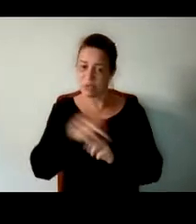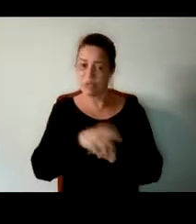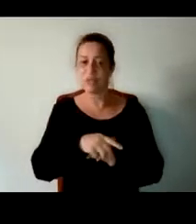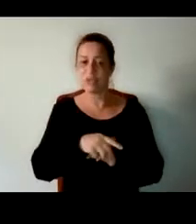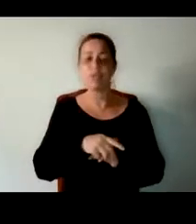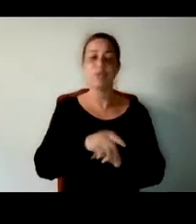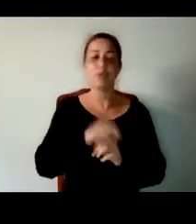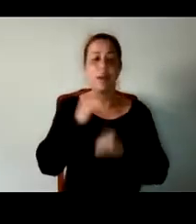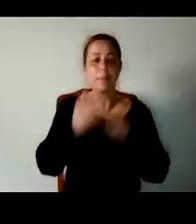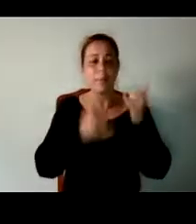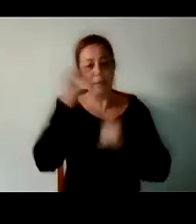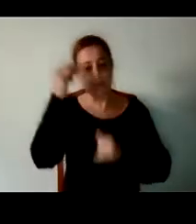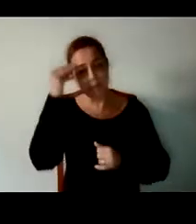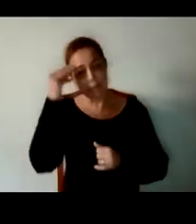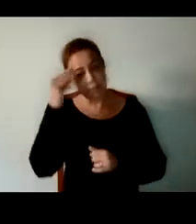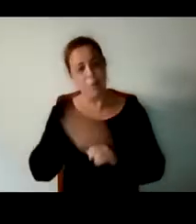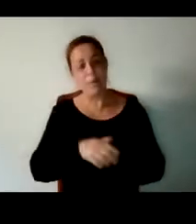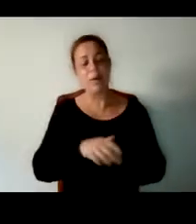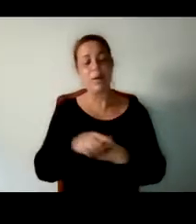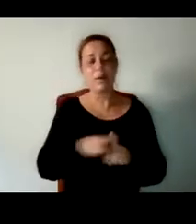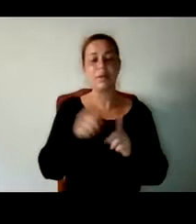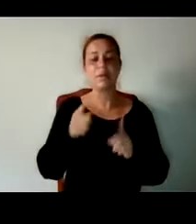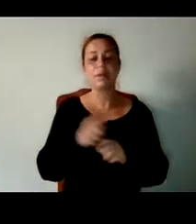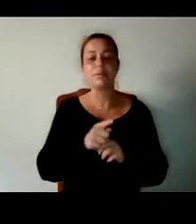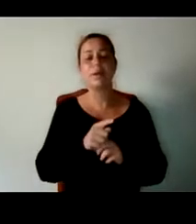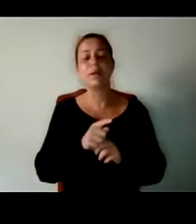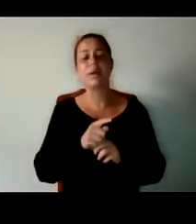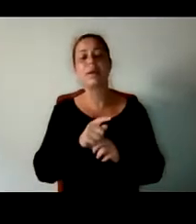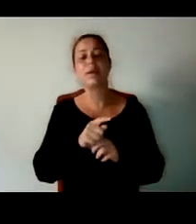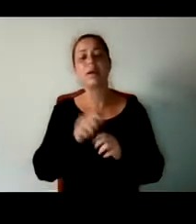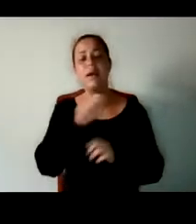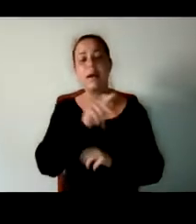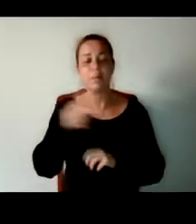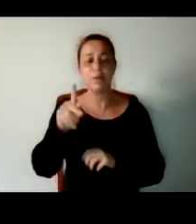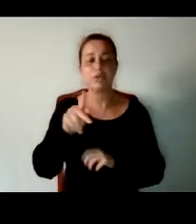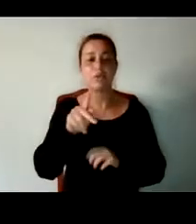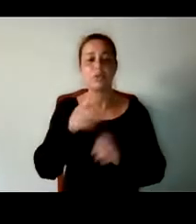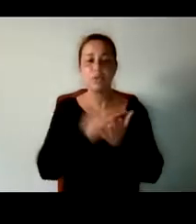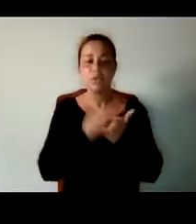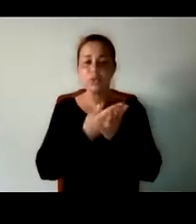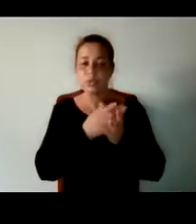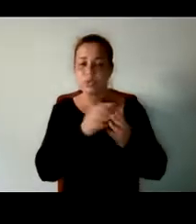memória, um aplicativo de estudo dirigido e um questionário.